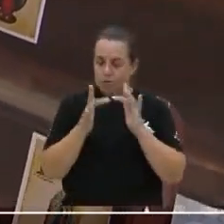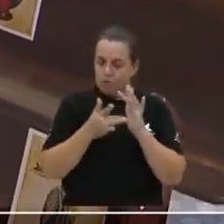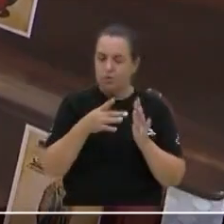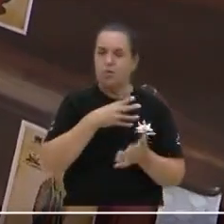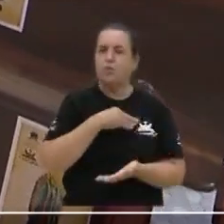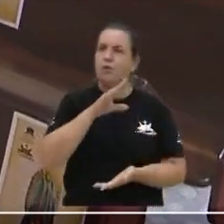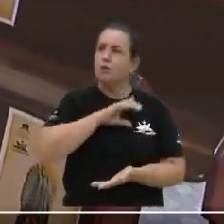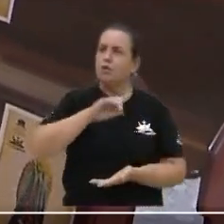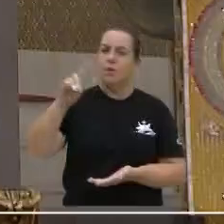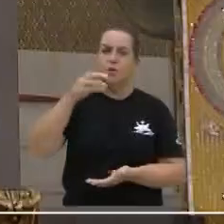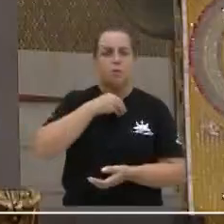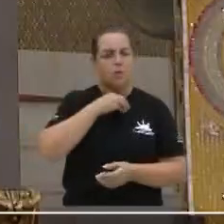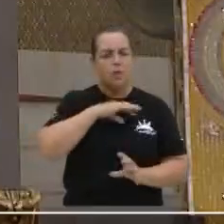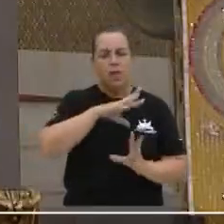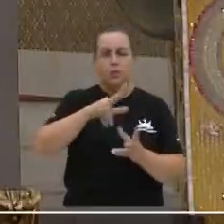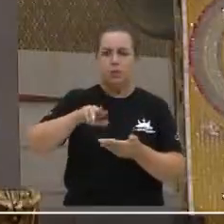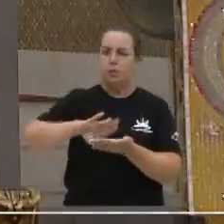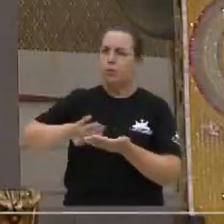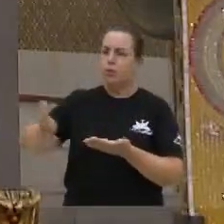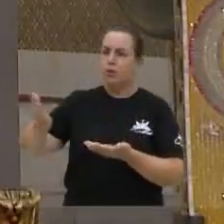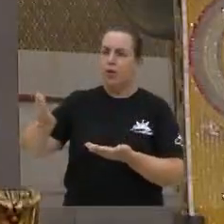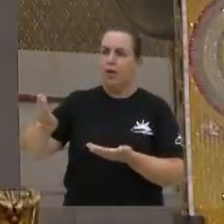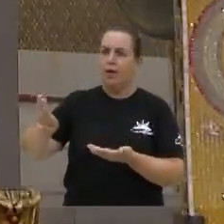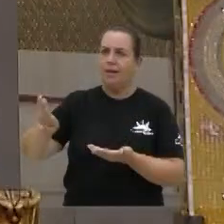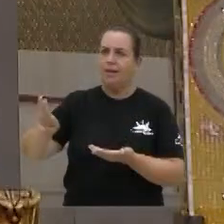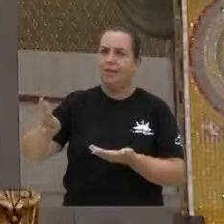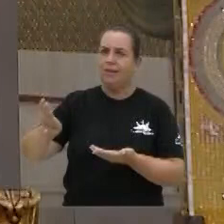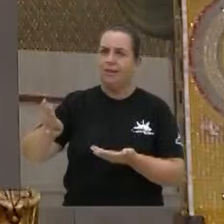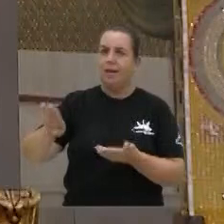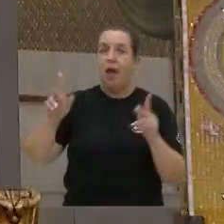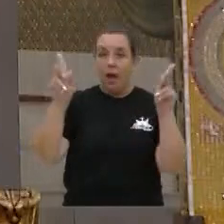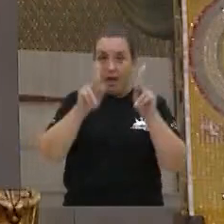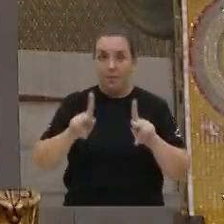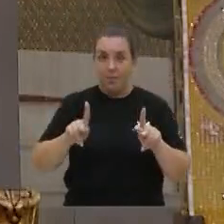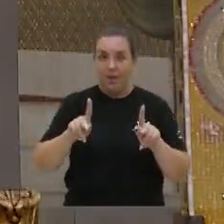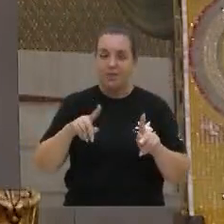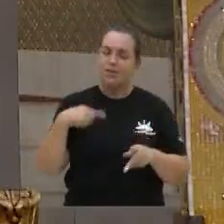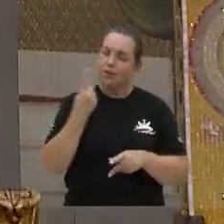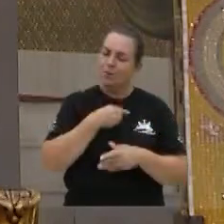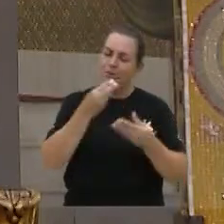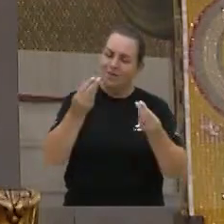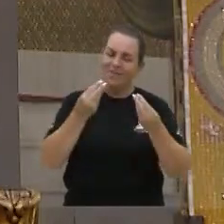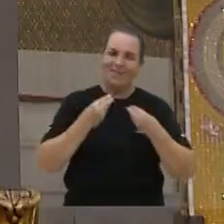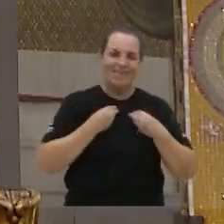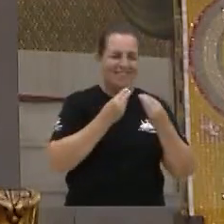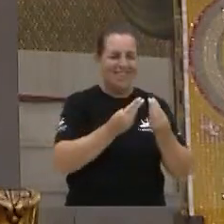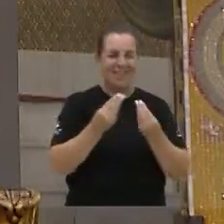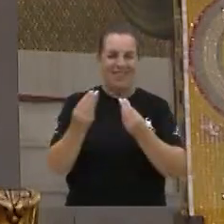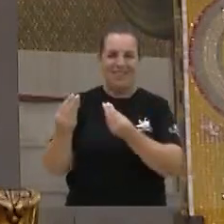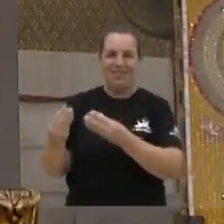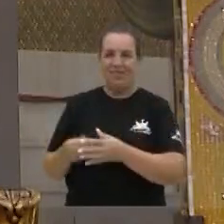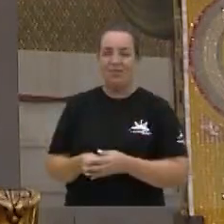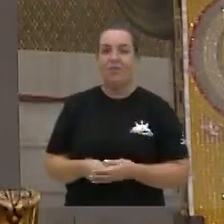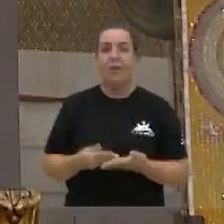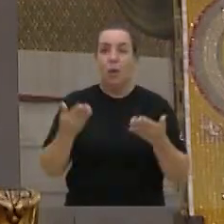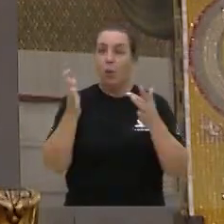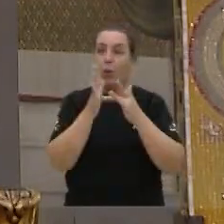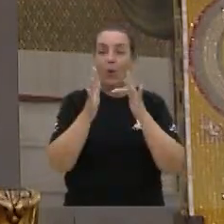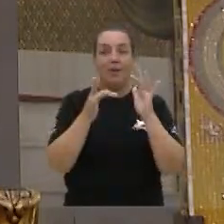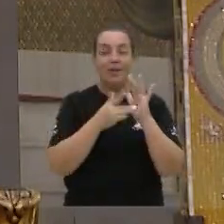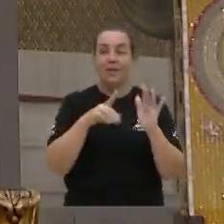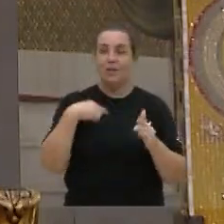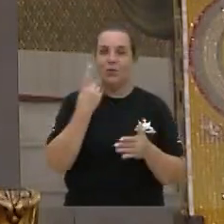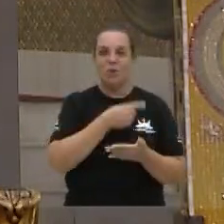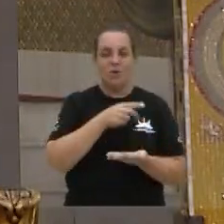nós. Cordeiro de Deus, que tirais o pecado do mundo, dai-nos a paz. O Cristo,